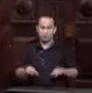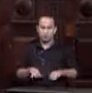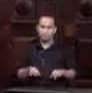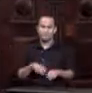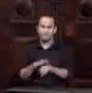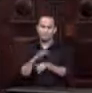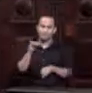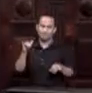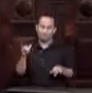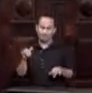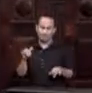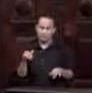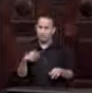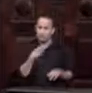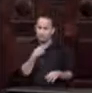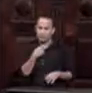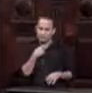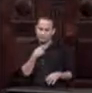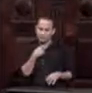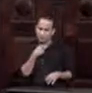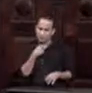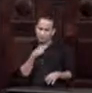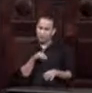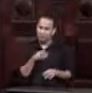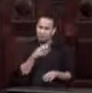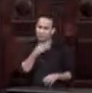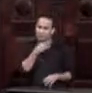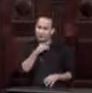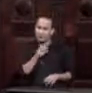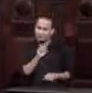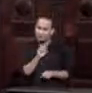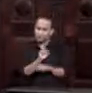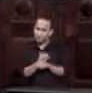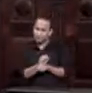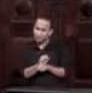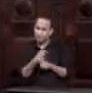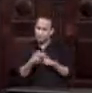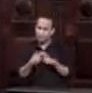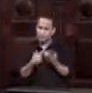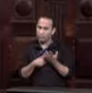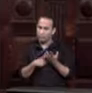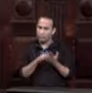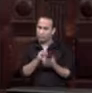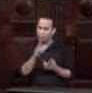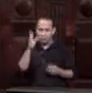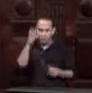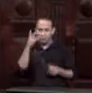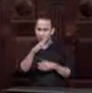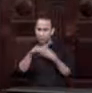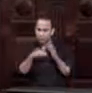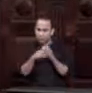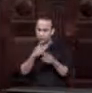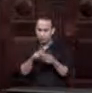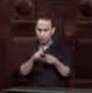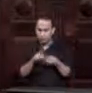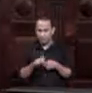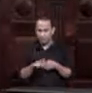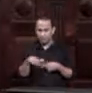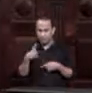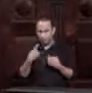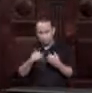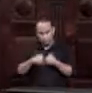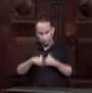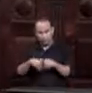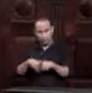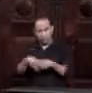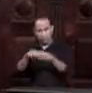crise prolongada. E não podemos ter falsas expectativas, senhor presidente. Esse acordo não resolve todos os problemas do Estado. Nós